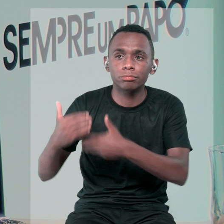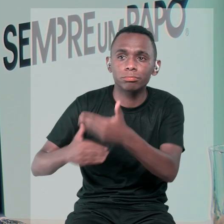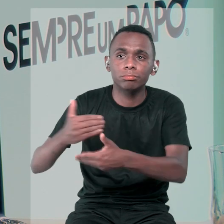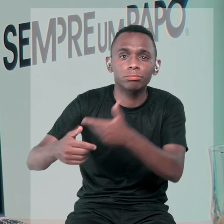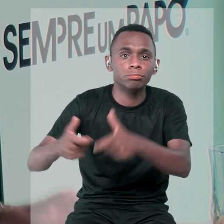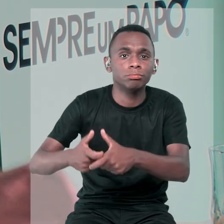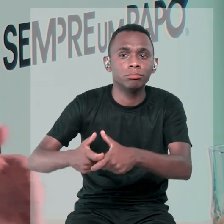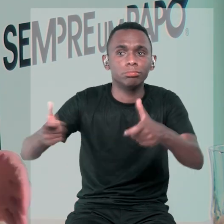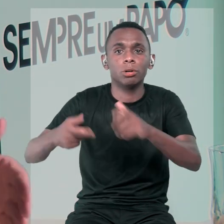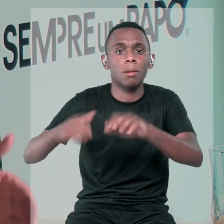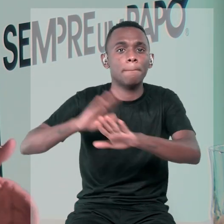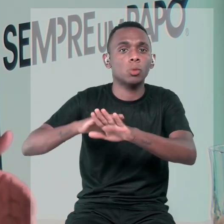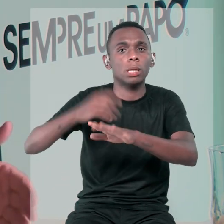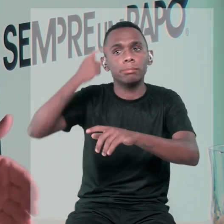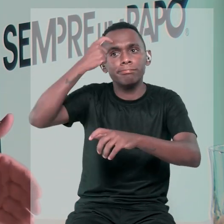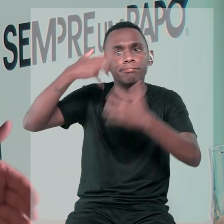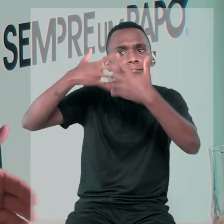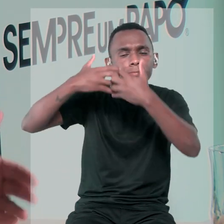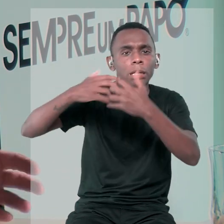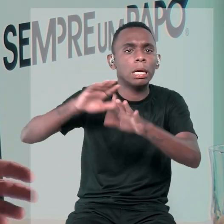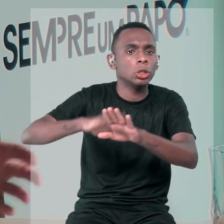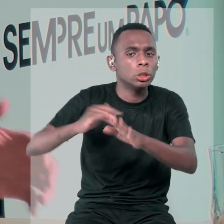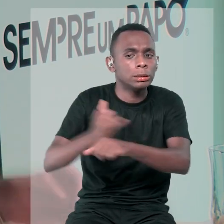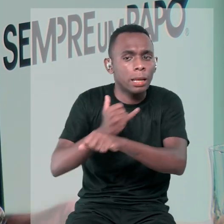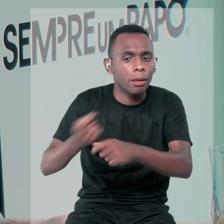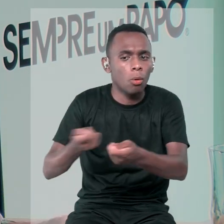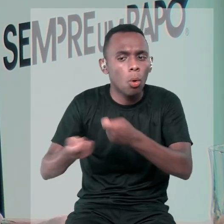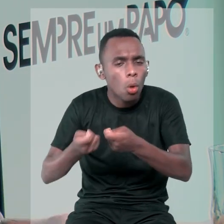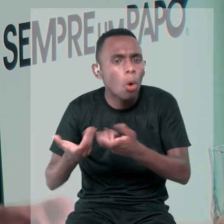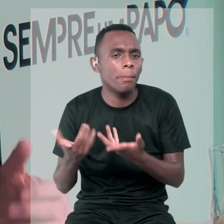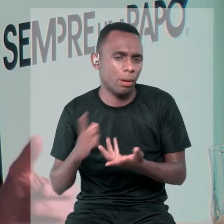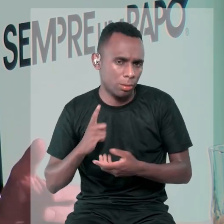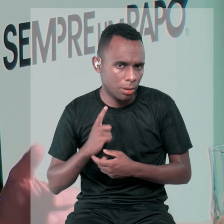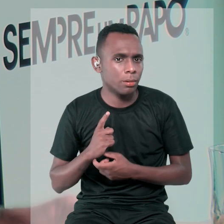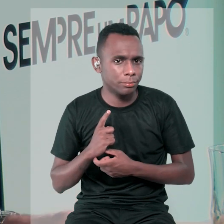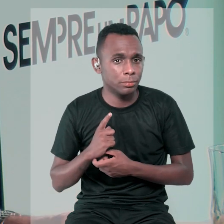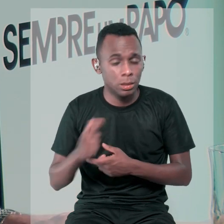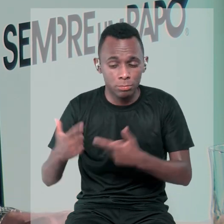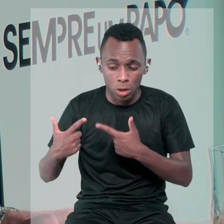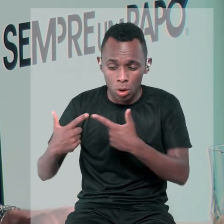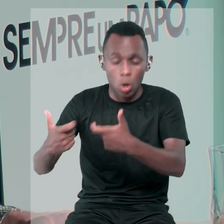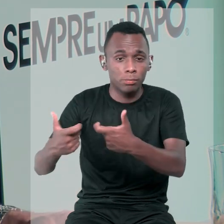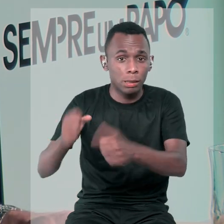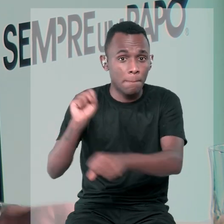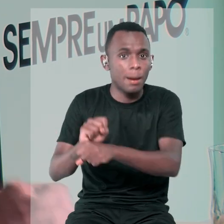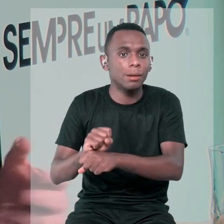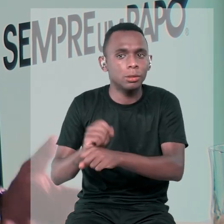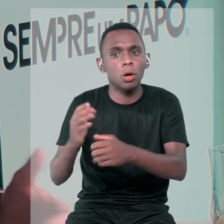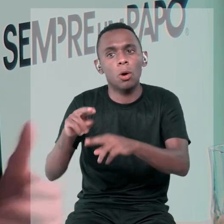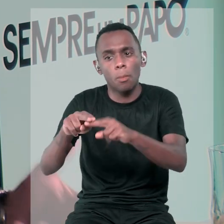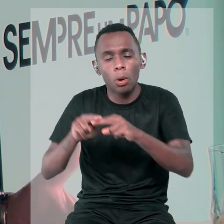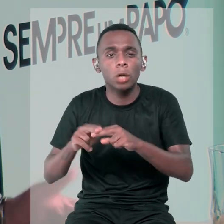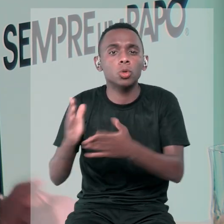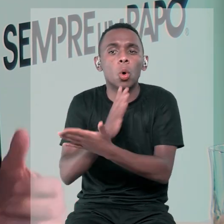uma racionalidade, seja econômica, seja estratégica, enfim, né, que ela será contida por outros fatores que farão com que